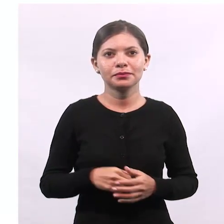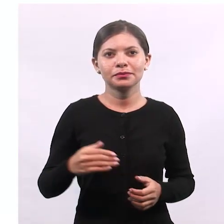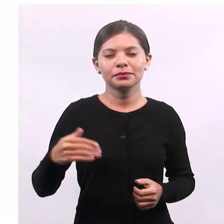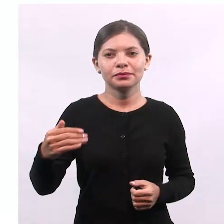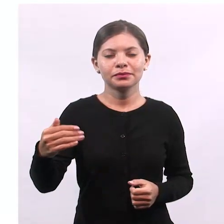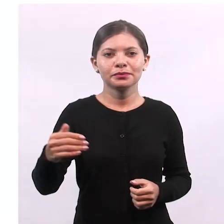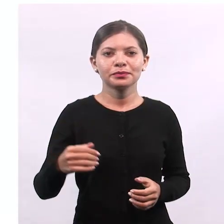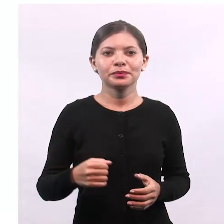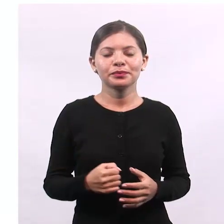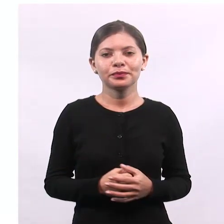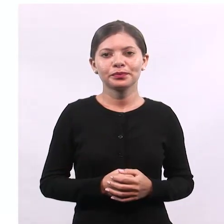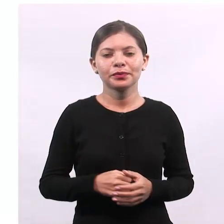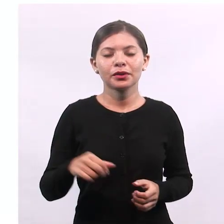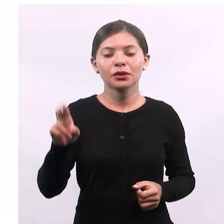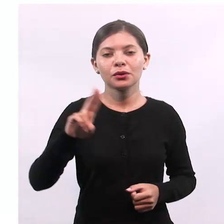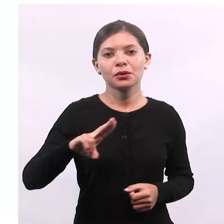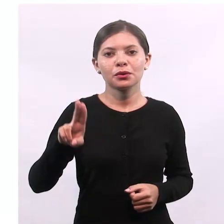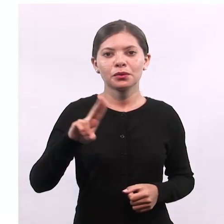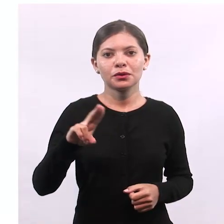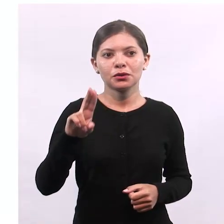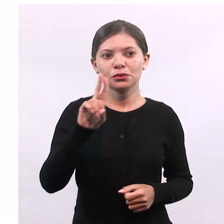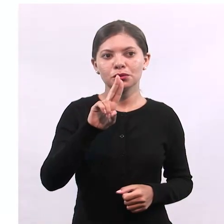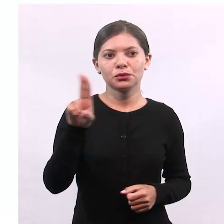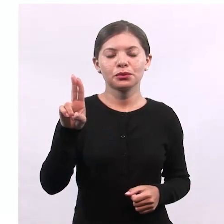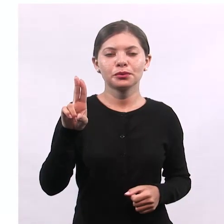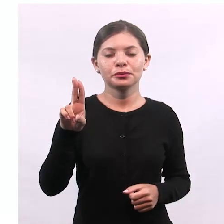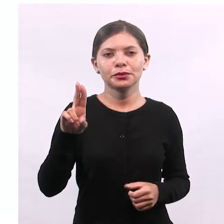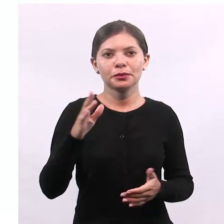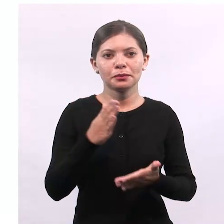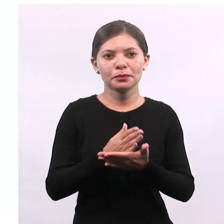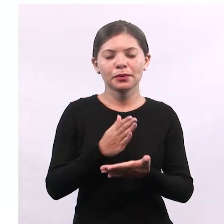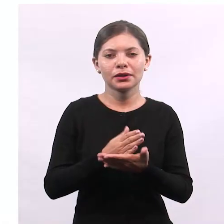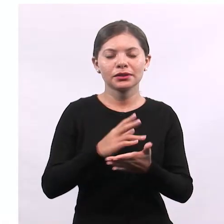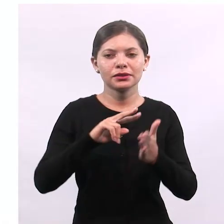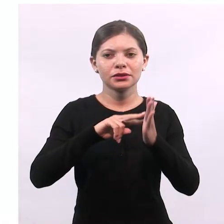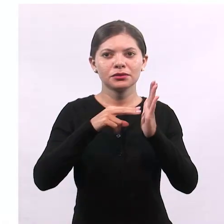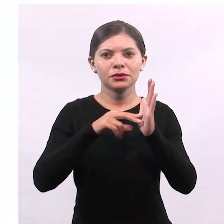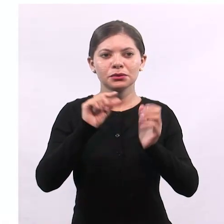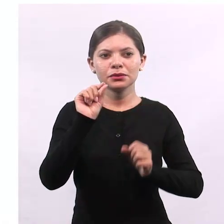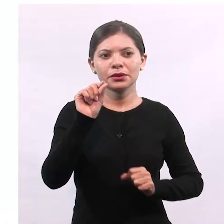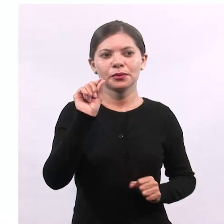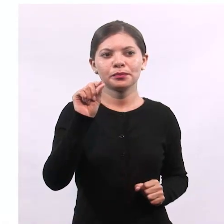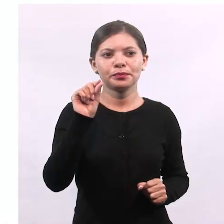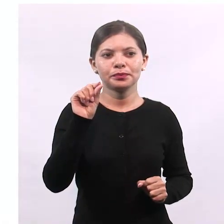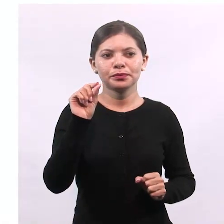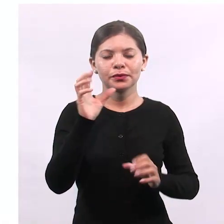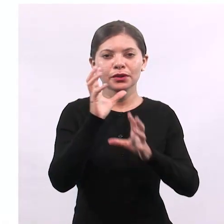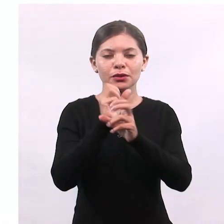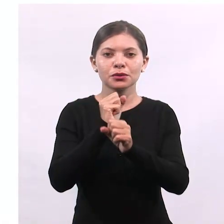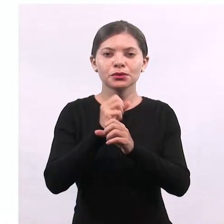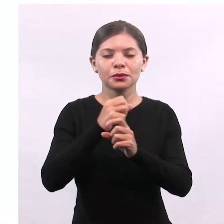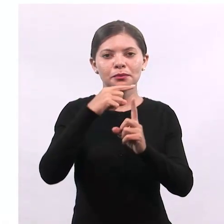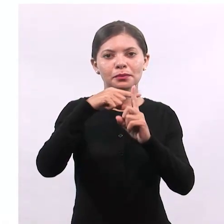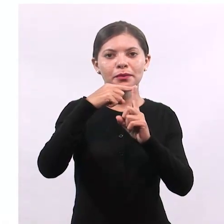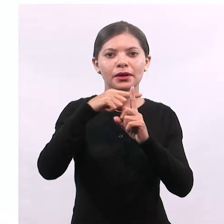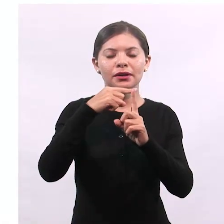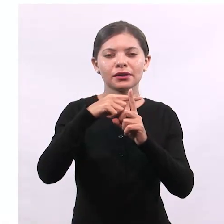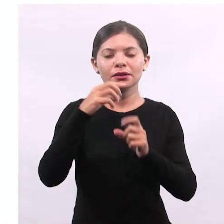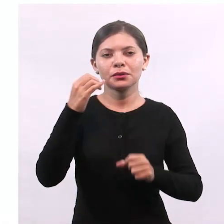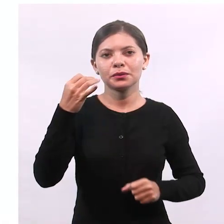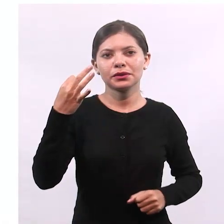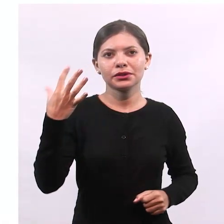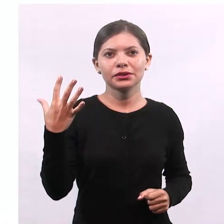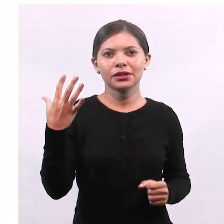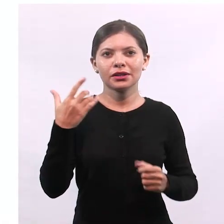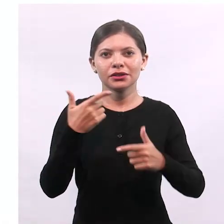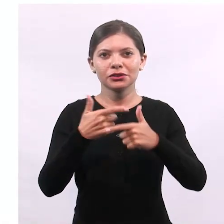quando eu uso o termo médio significa que se eu somasse essa quantidade dividir-se